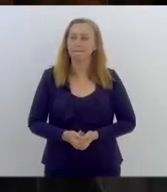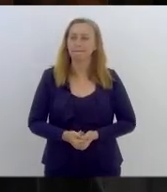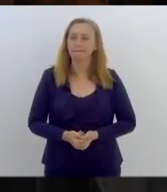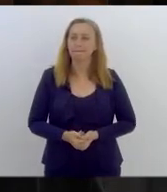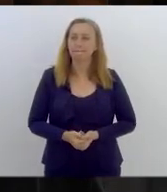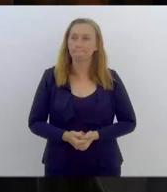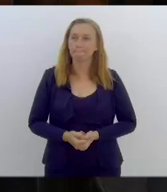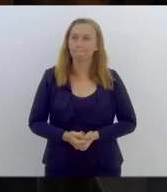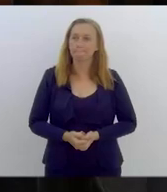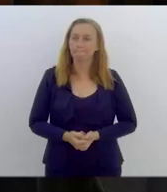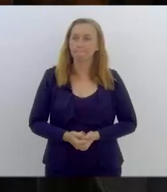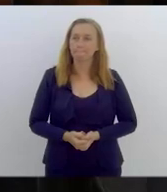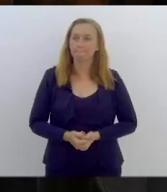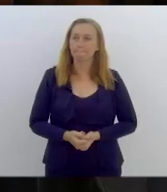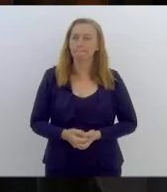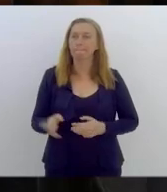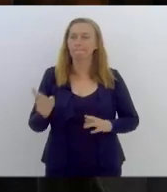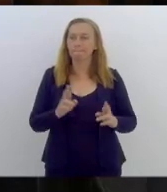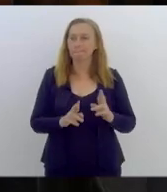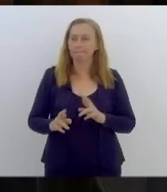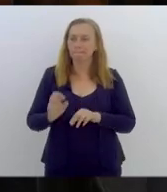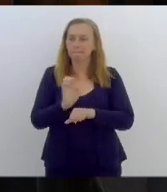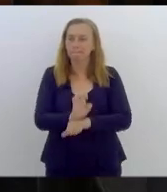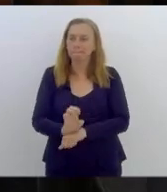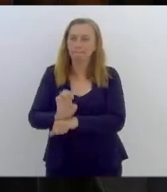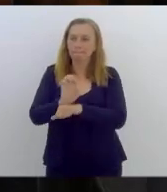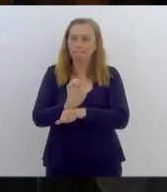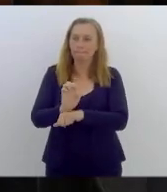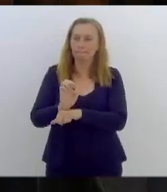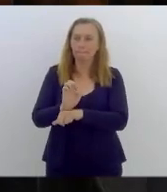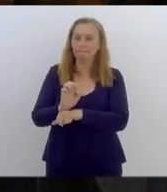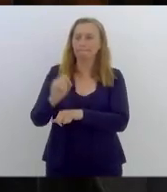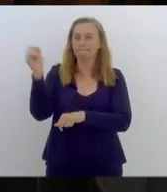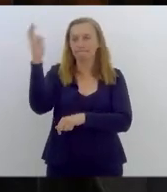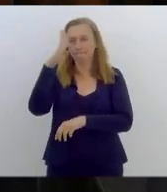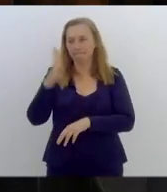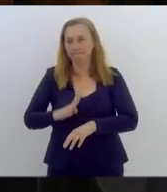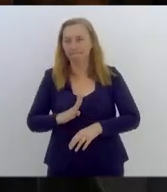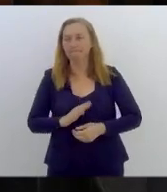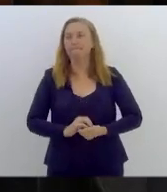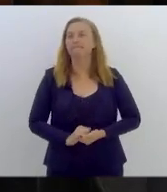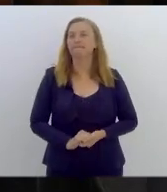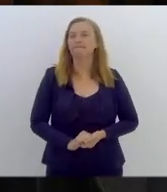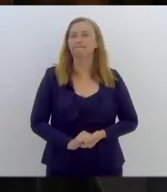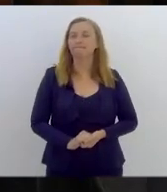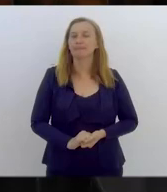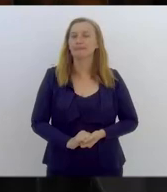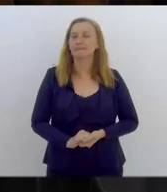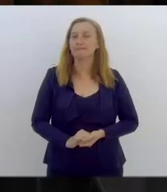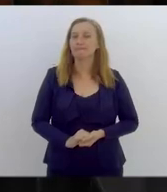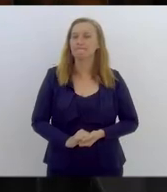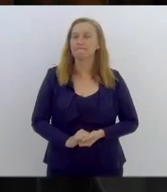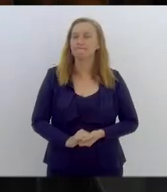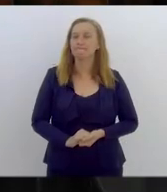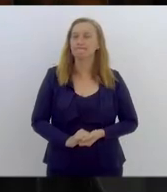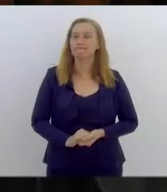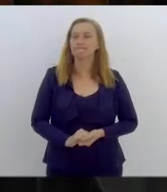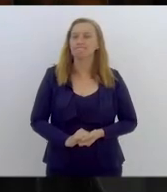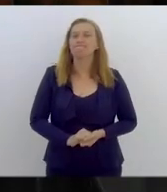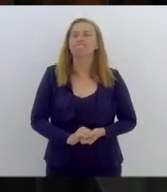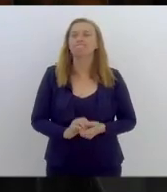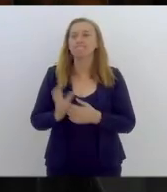em relação aos Estados Brasileiros teria havido uma intromissão do congresso